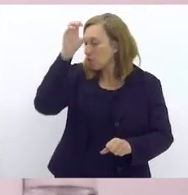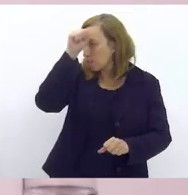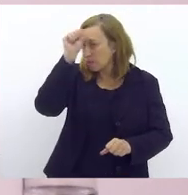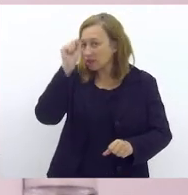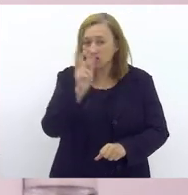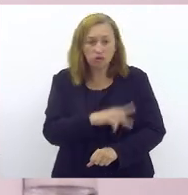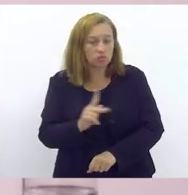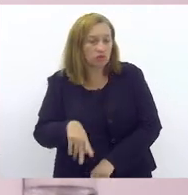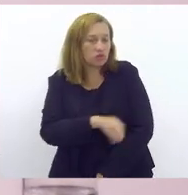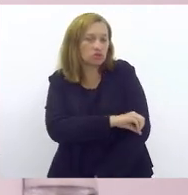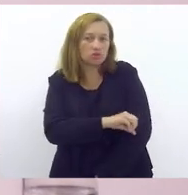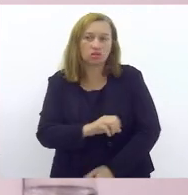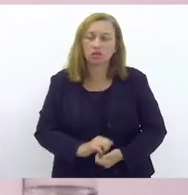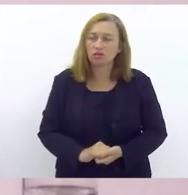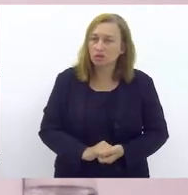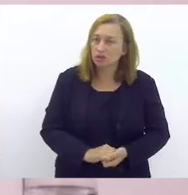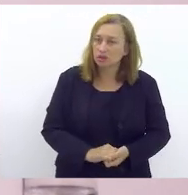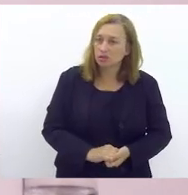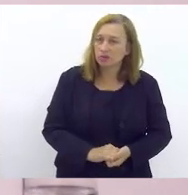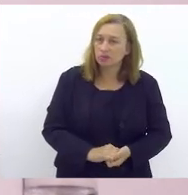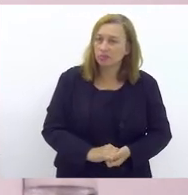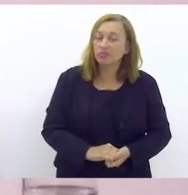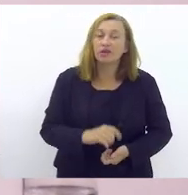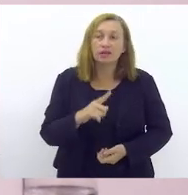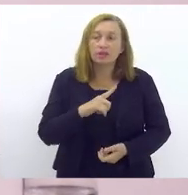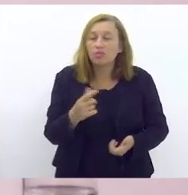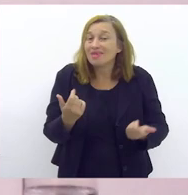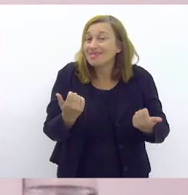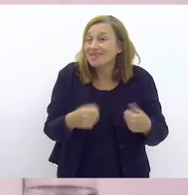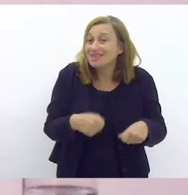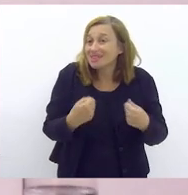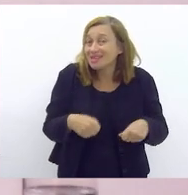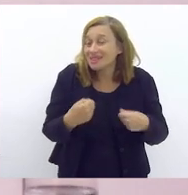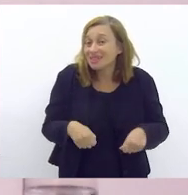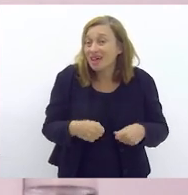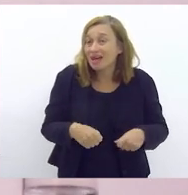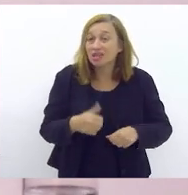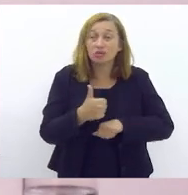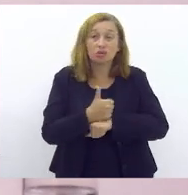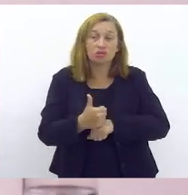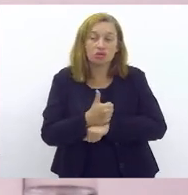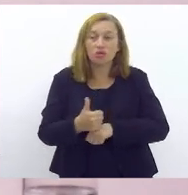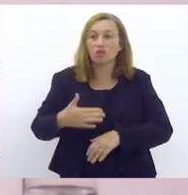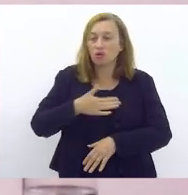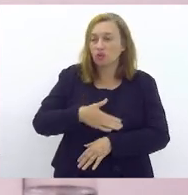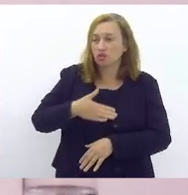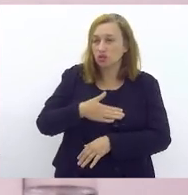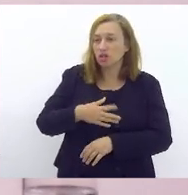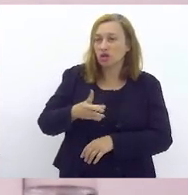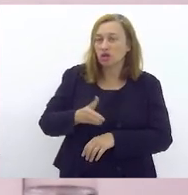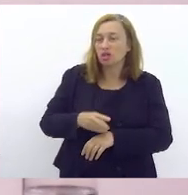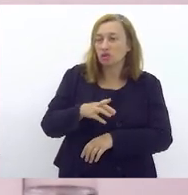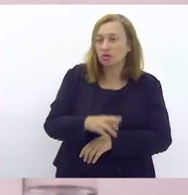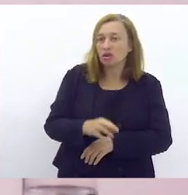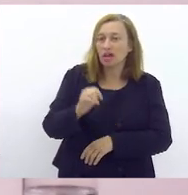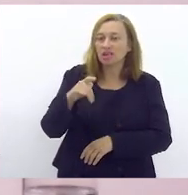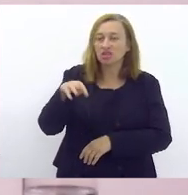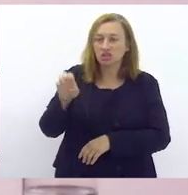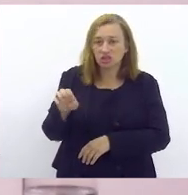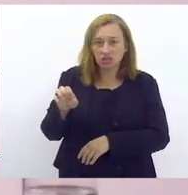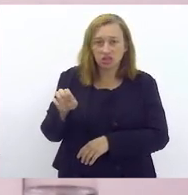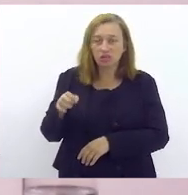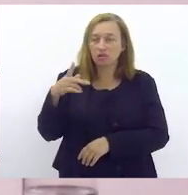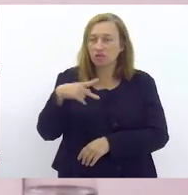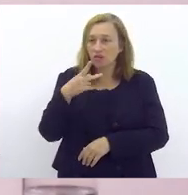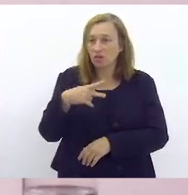infantil. Há uma carência de profissional. Gostei da fala da doutora Alexandre Mitre, quando